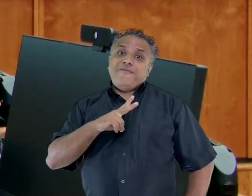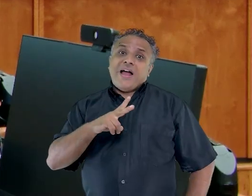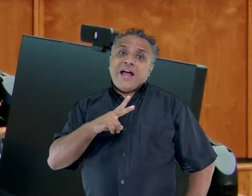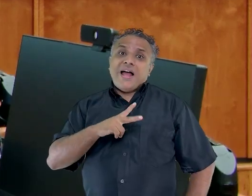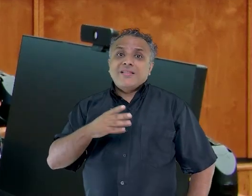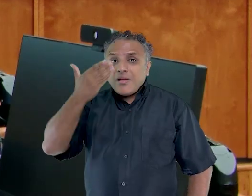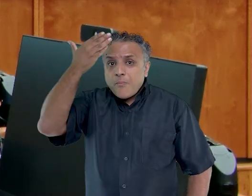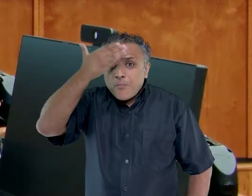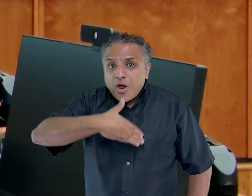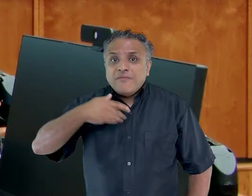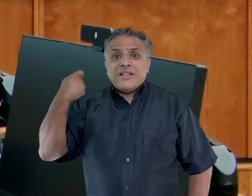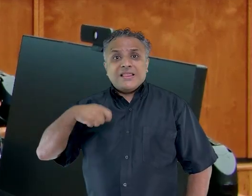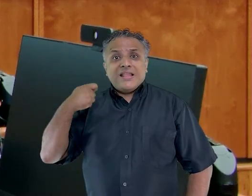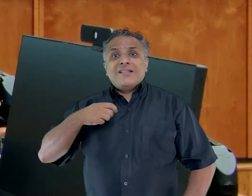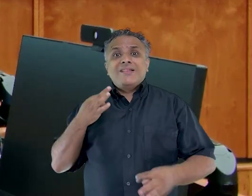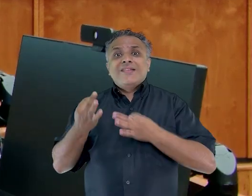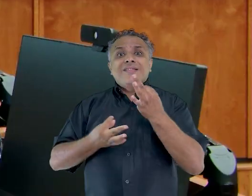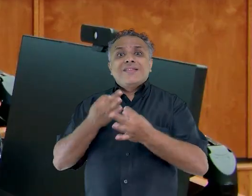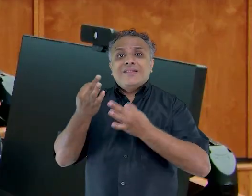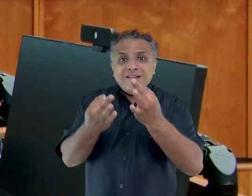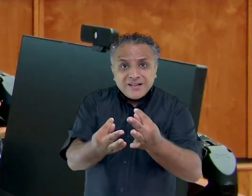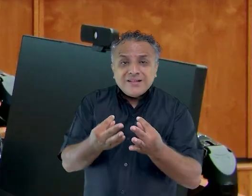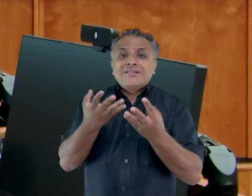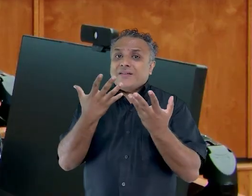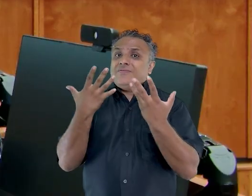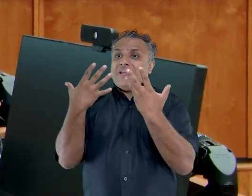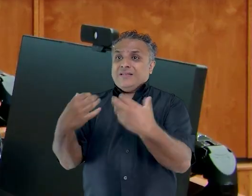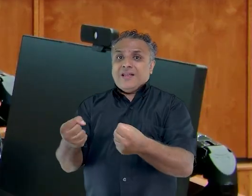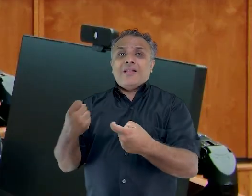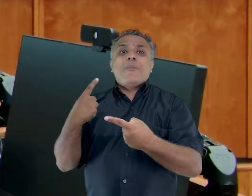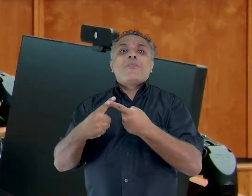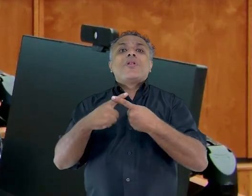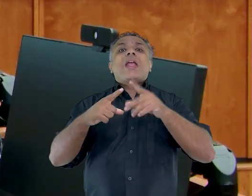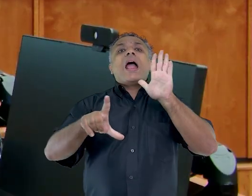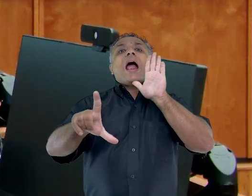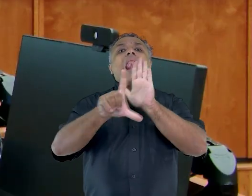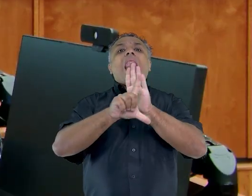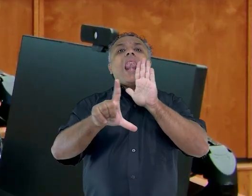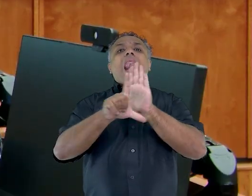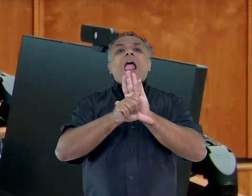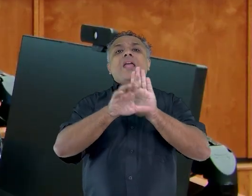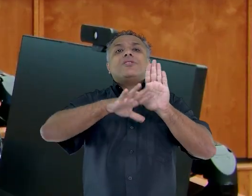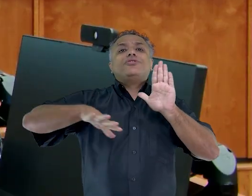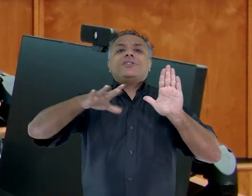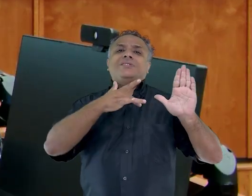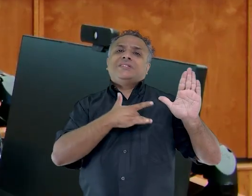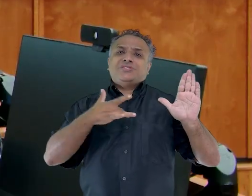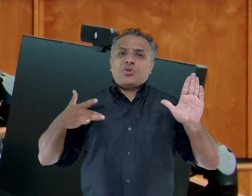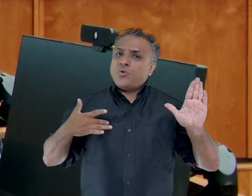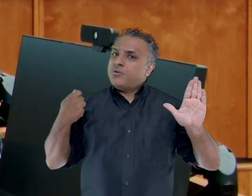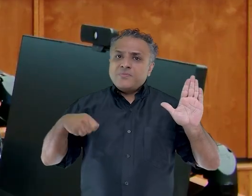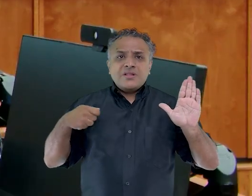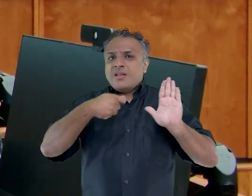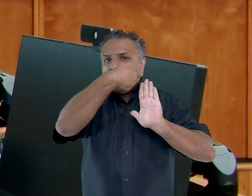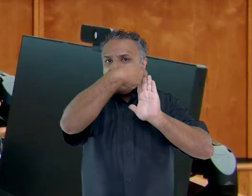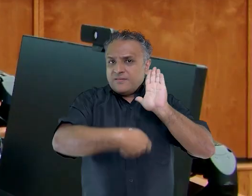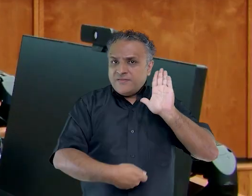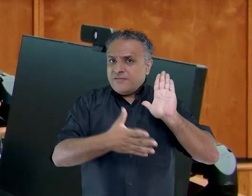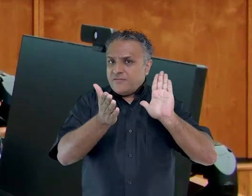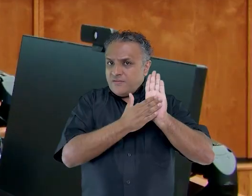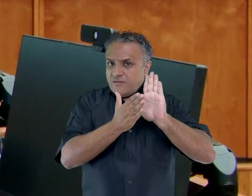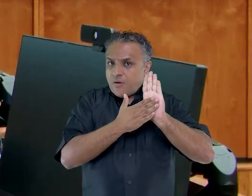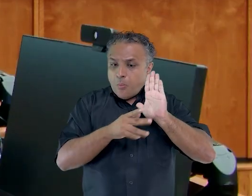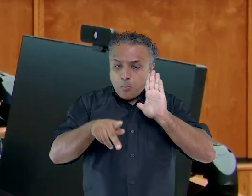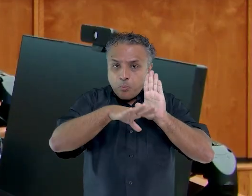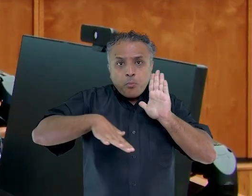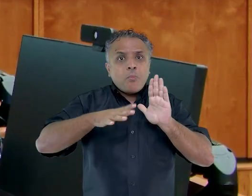a necessidade do tratamento e deve ser aceito porque a Lei Orgânica da Saúde não exige que a prescrição seja feita